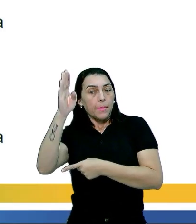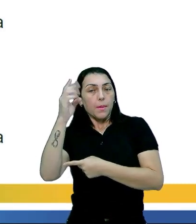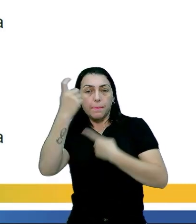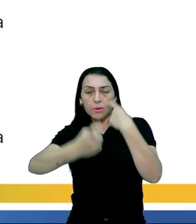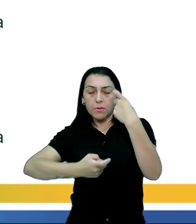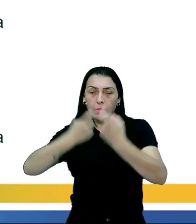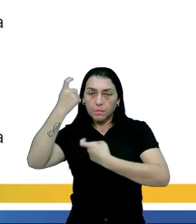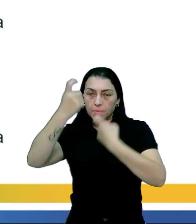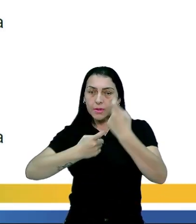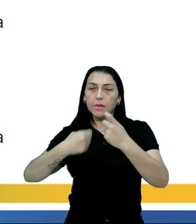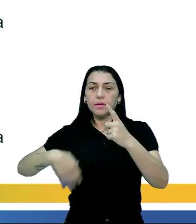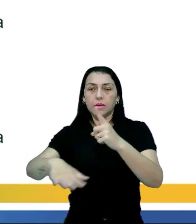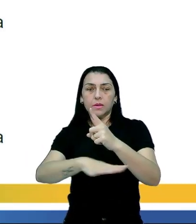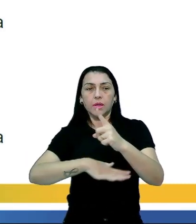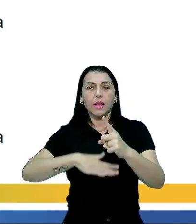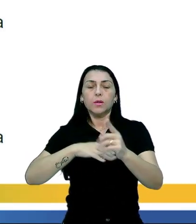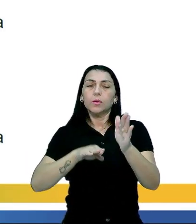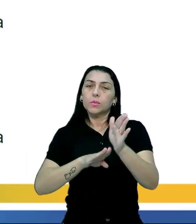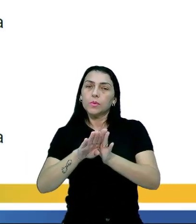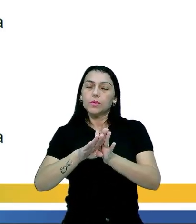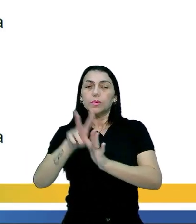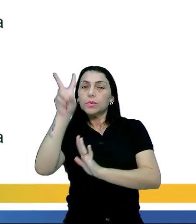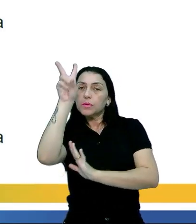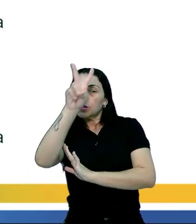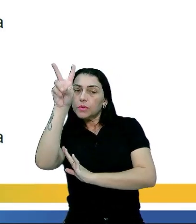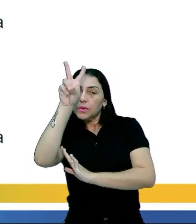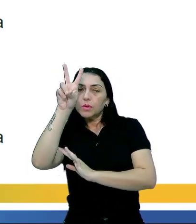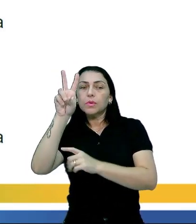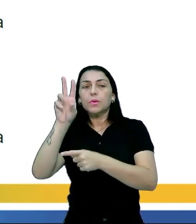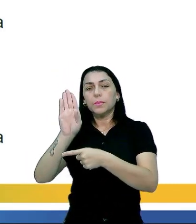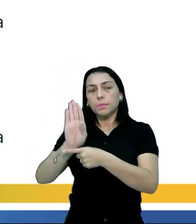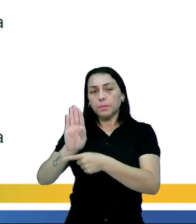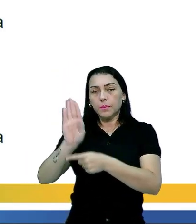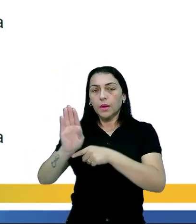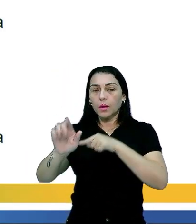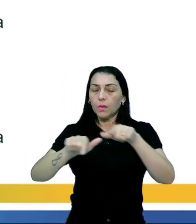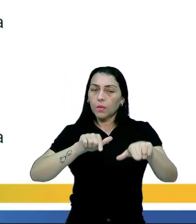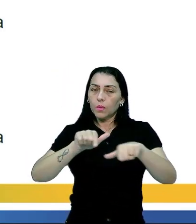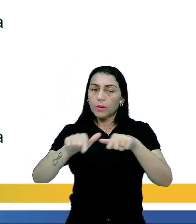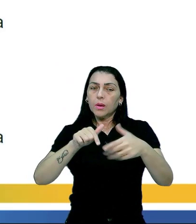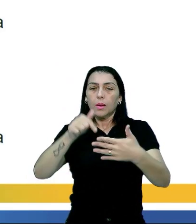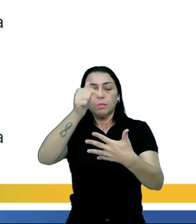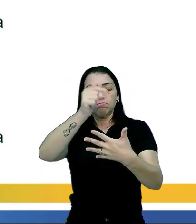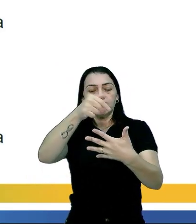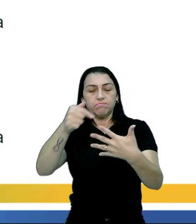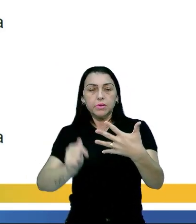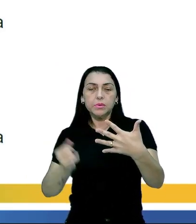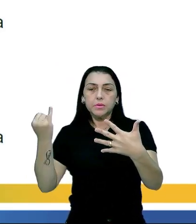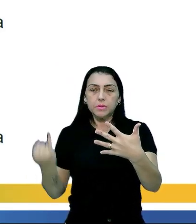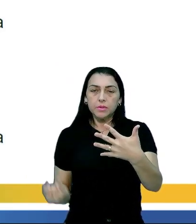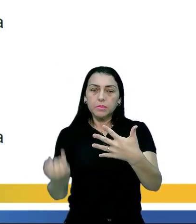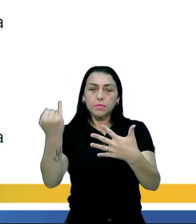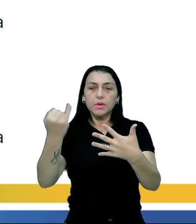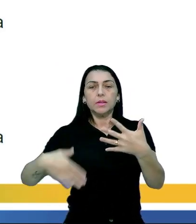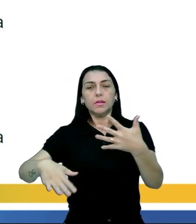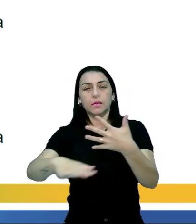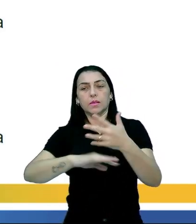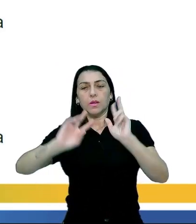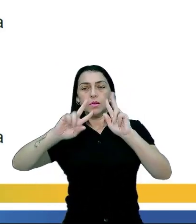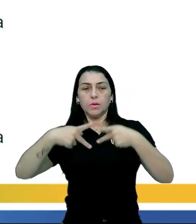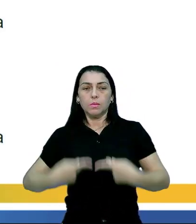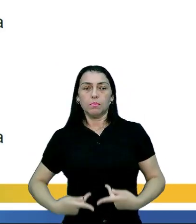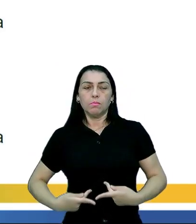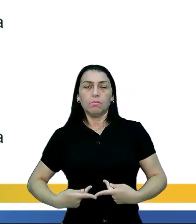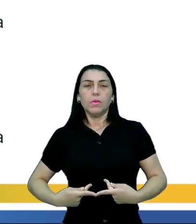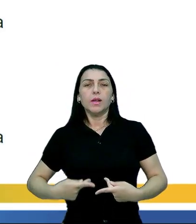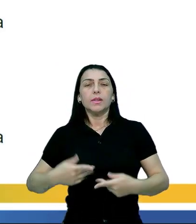principal preocupação da sociedade no processo histórico. Letra B, o trabalho foi